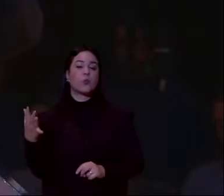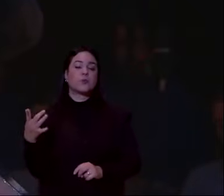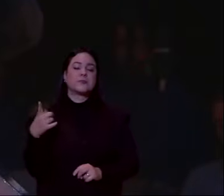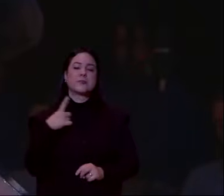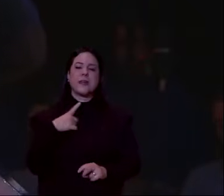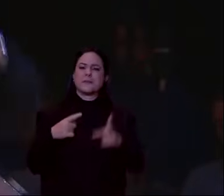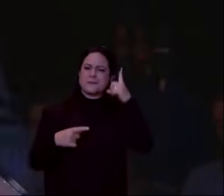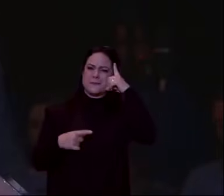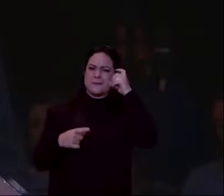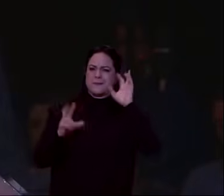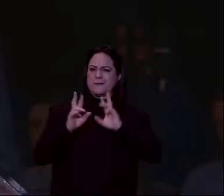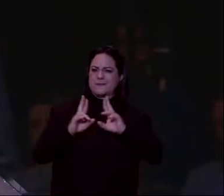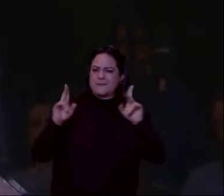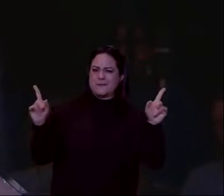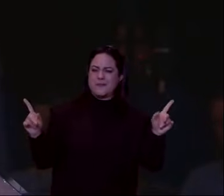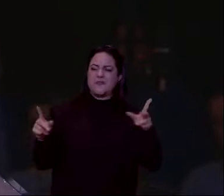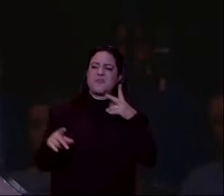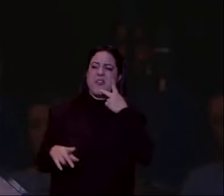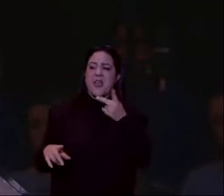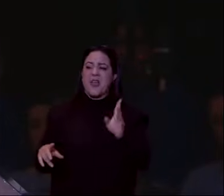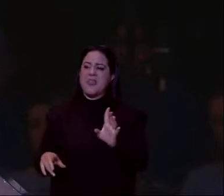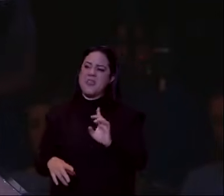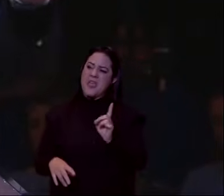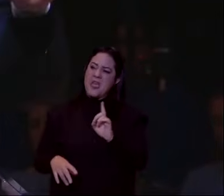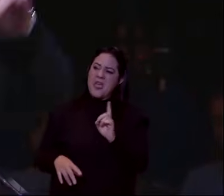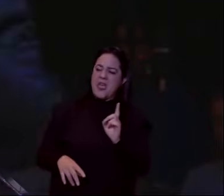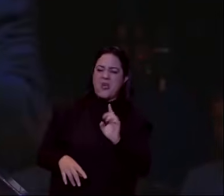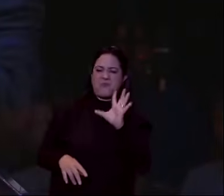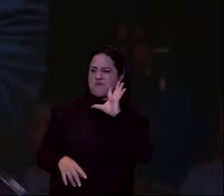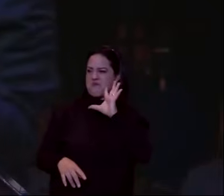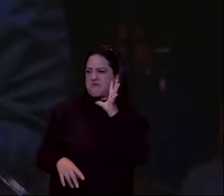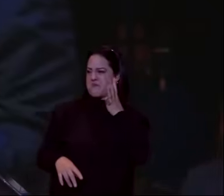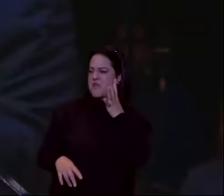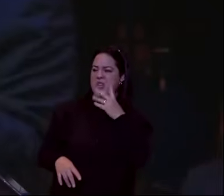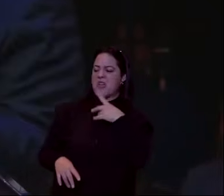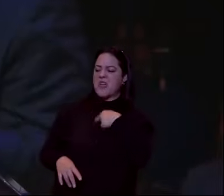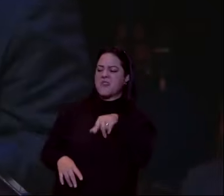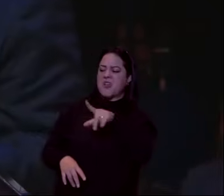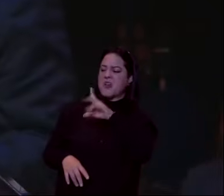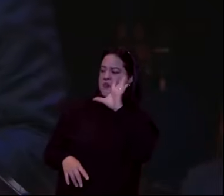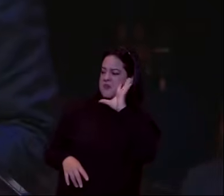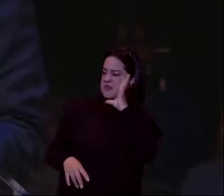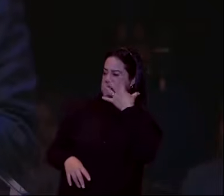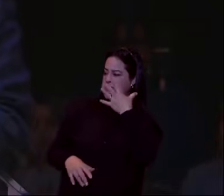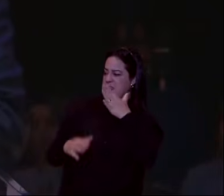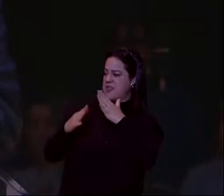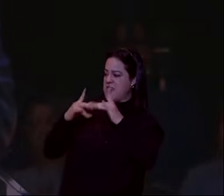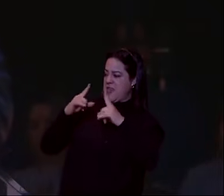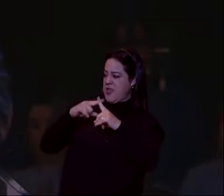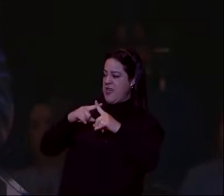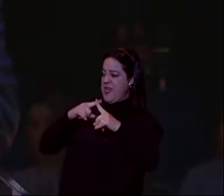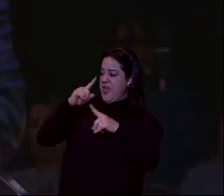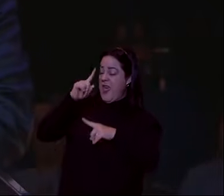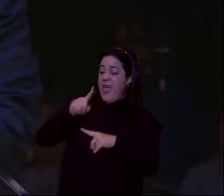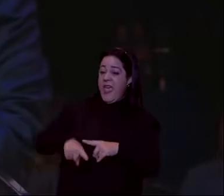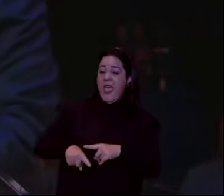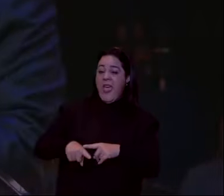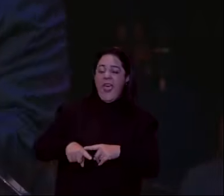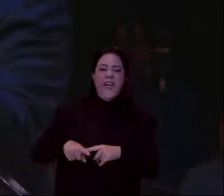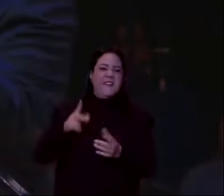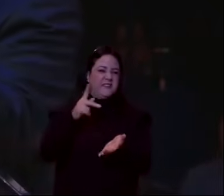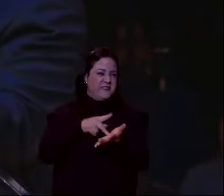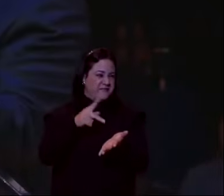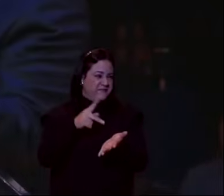secularistas e talvez dissessem assim: não, isso que está acontecendo aí no meio do povo de Deus, na igreja, é uma histeria